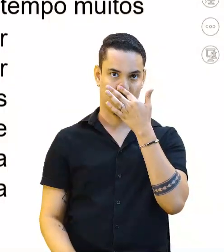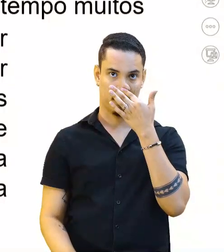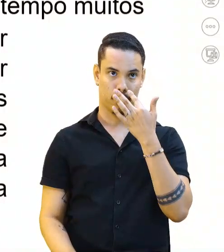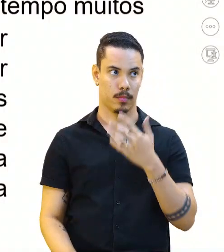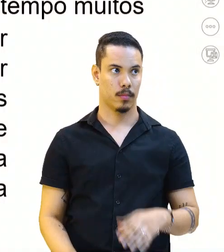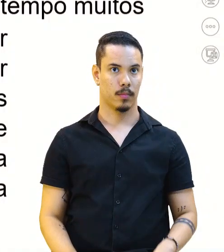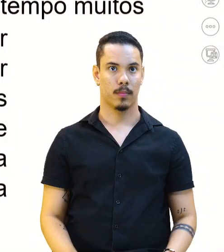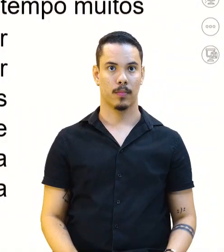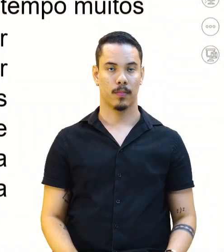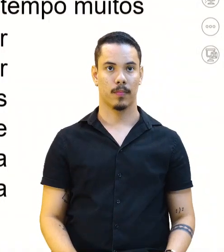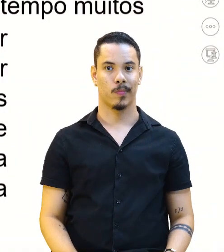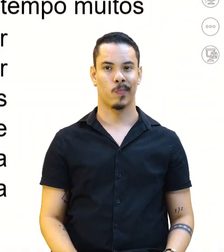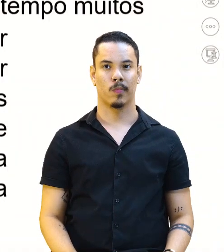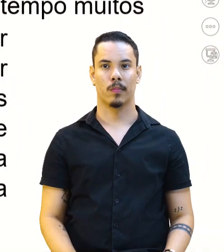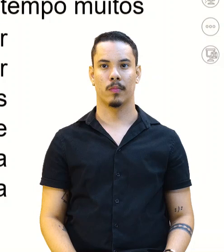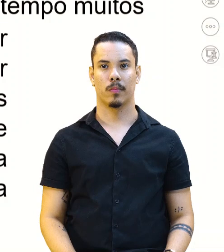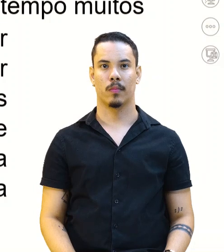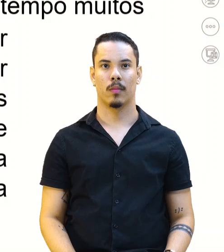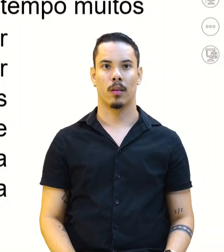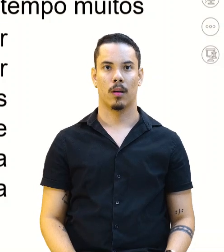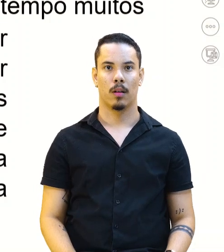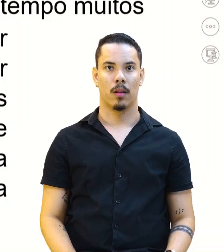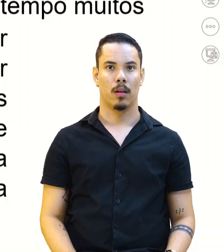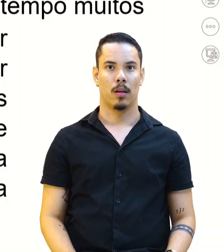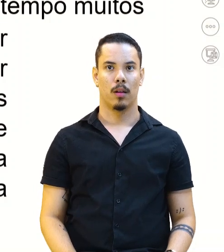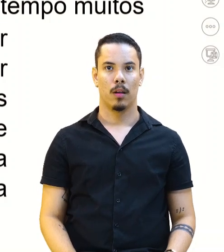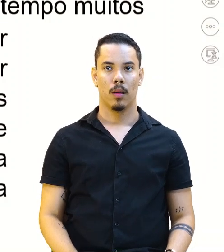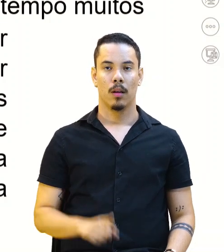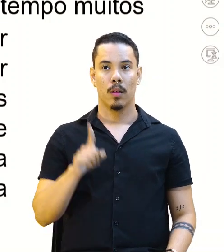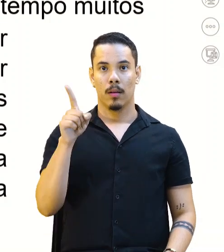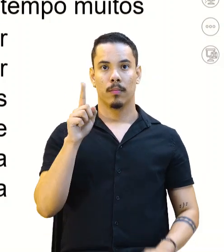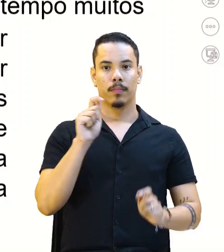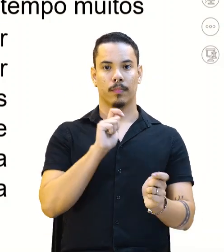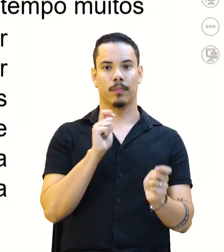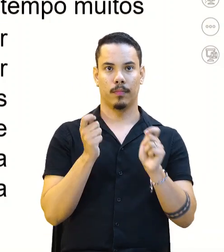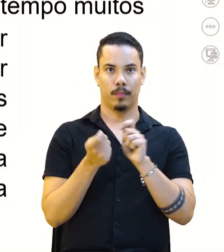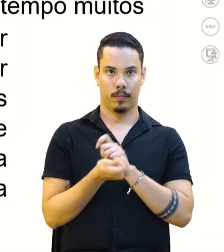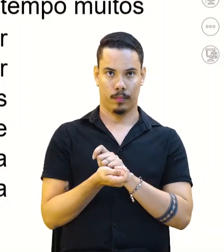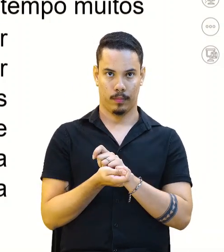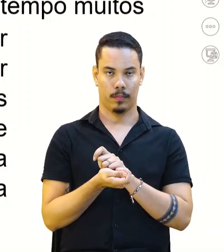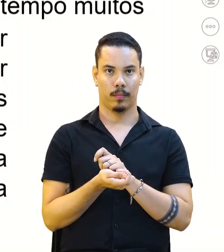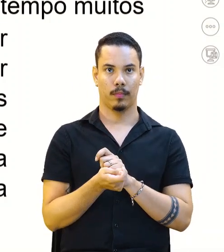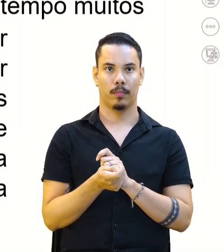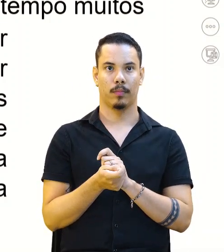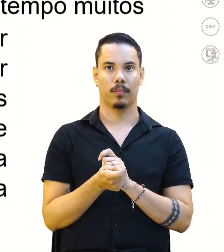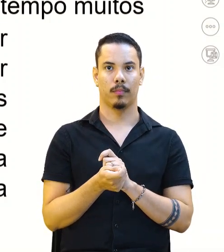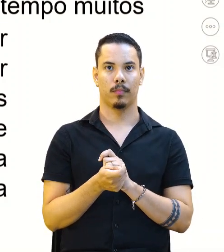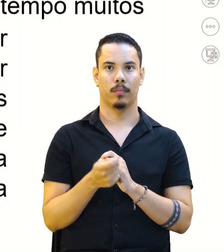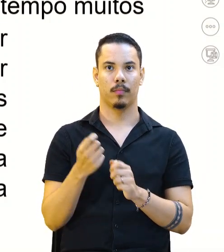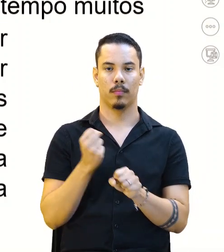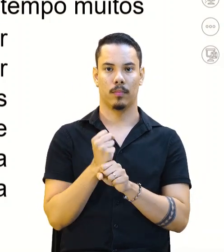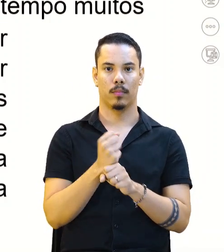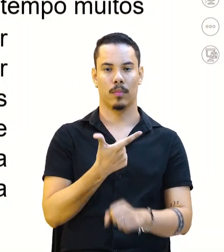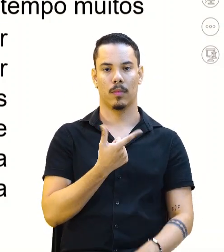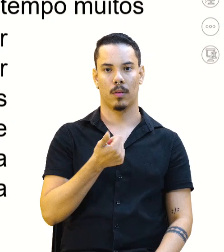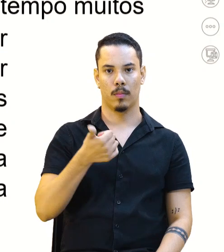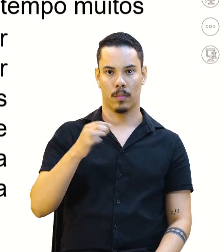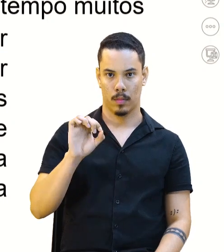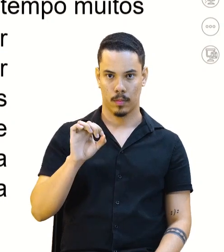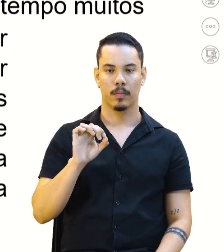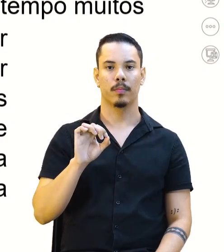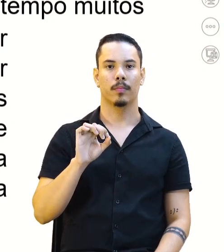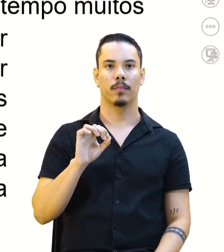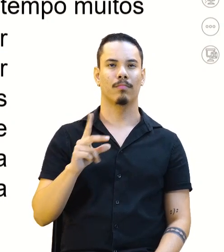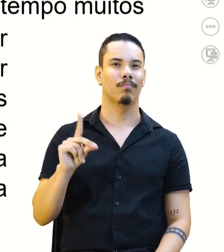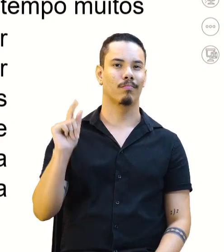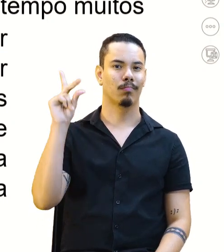lá. Fundação Carlos Chagas, né, adaptado. Leia 2010. Desde a antiguidade